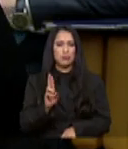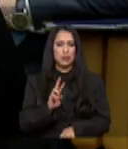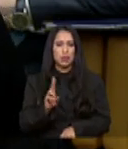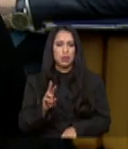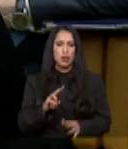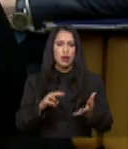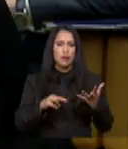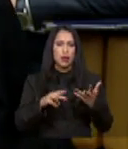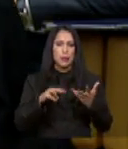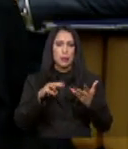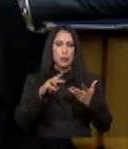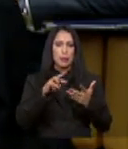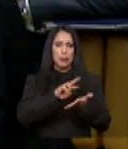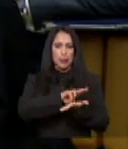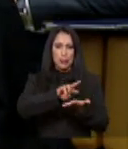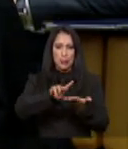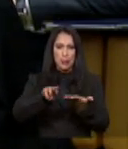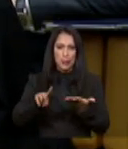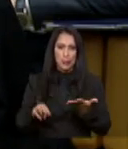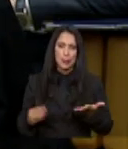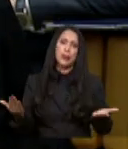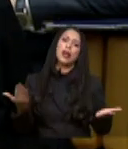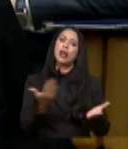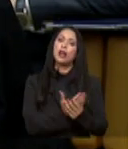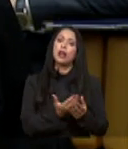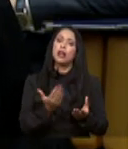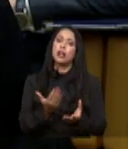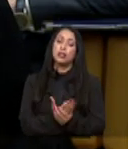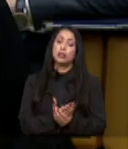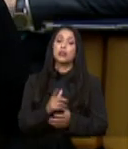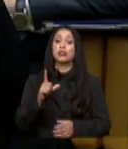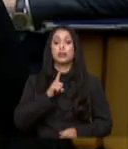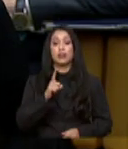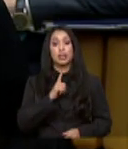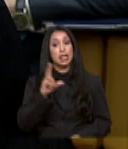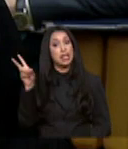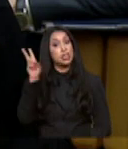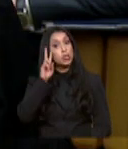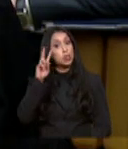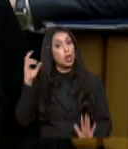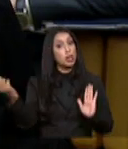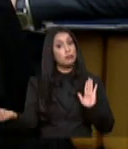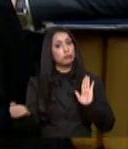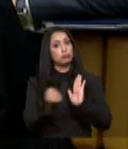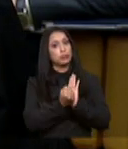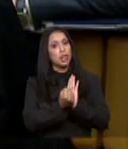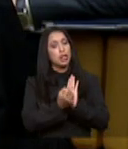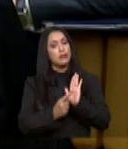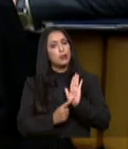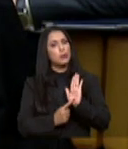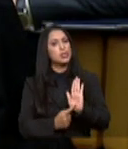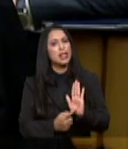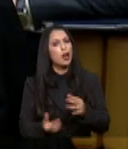mas diversas ações que entrarão para a história e dirão se o Brasil caminhará